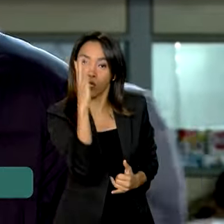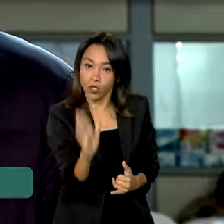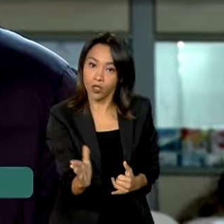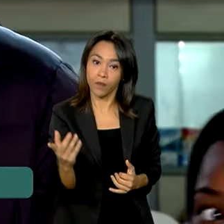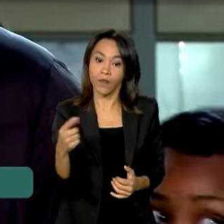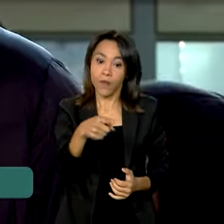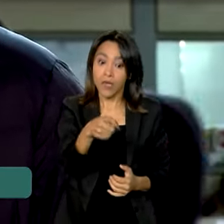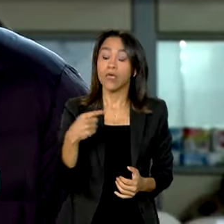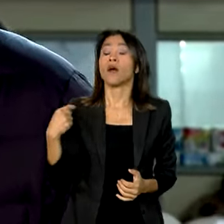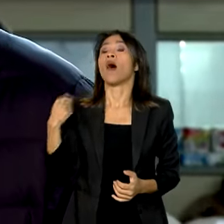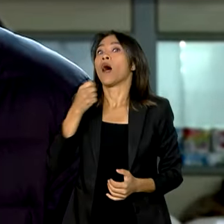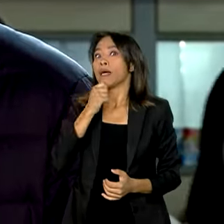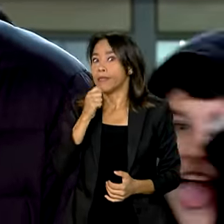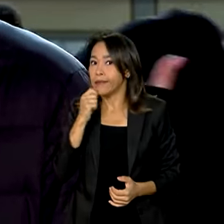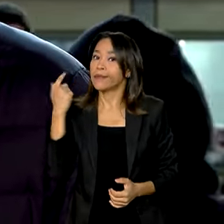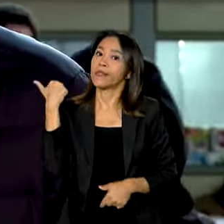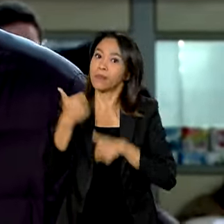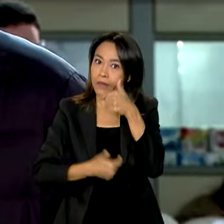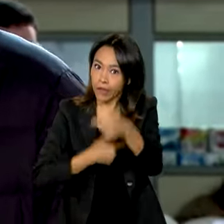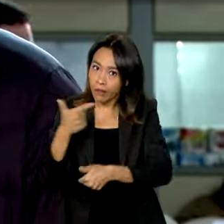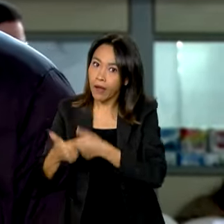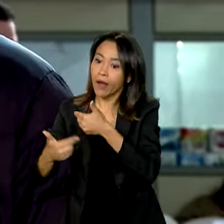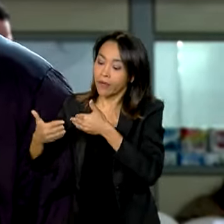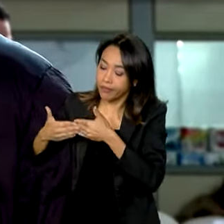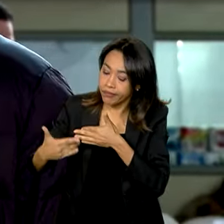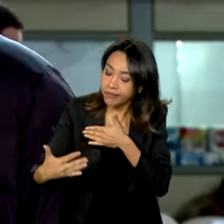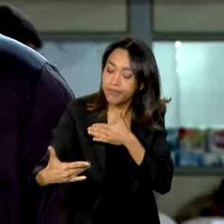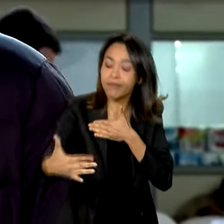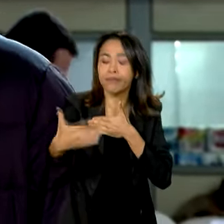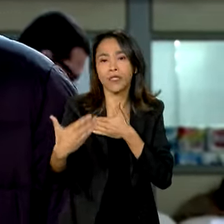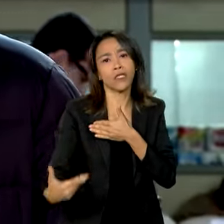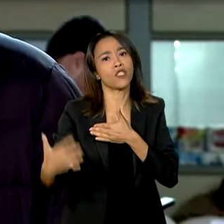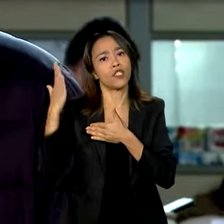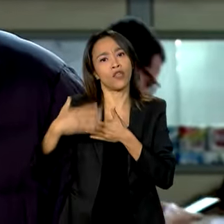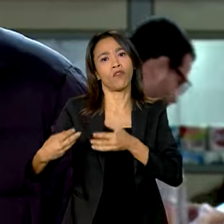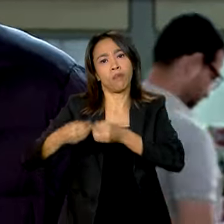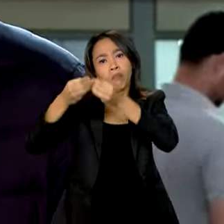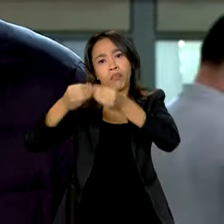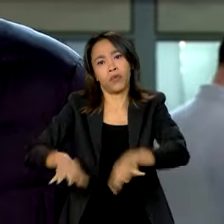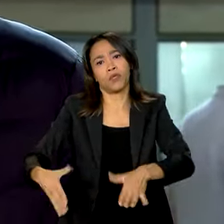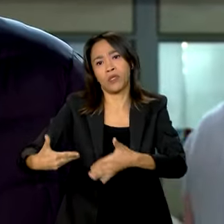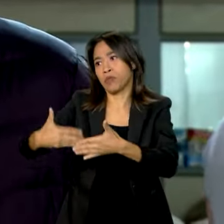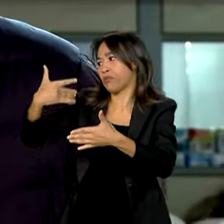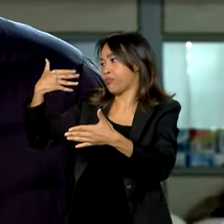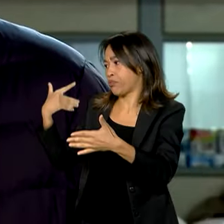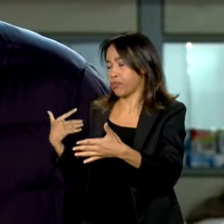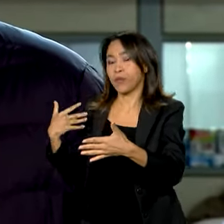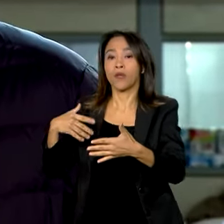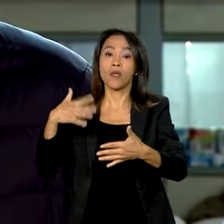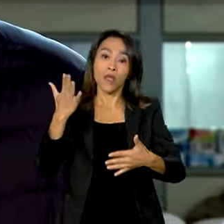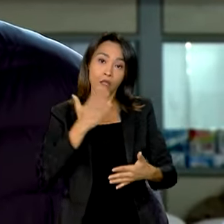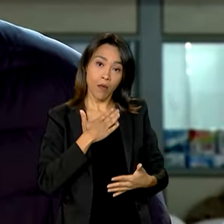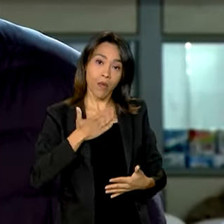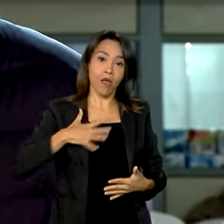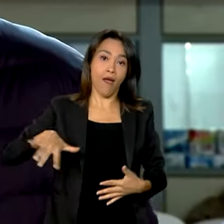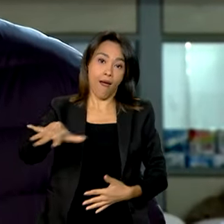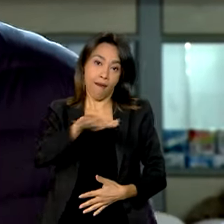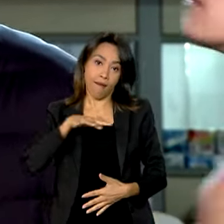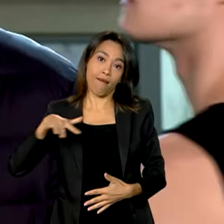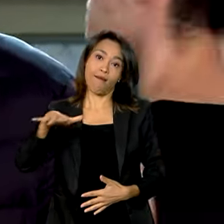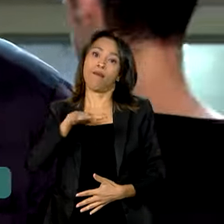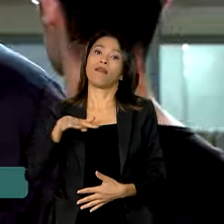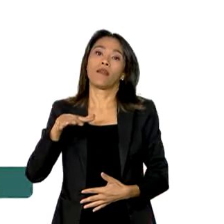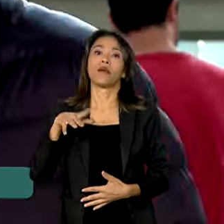de reconstrução, de recuperação de tudo que foi perdido com essa tragédia. Meu setor das comunicações, um setor